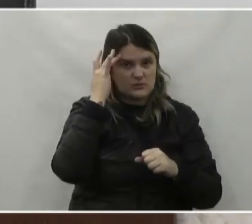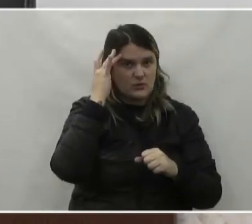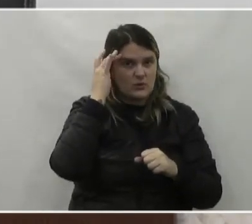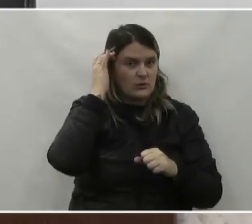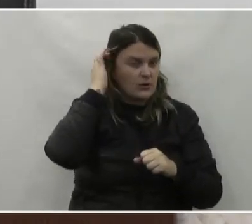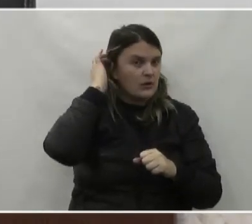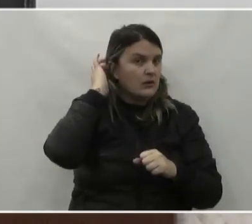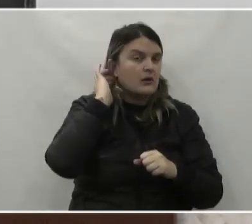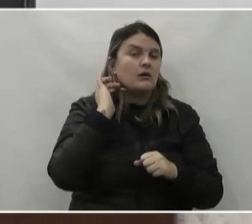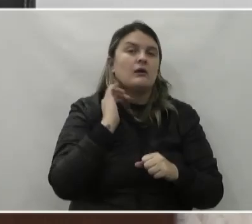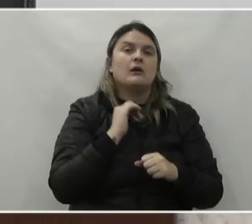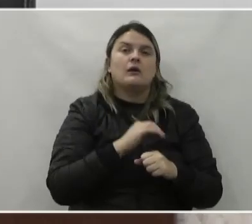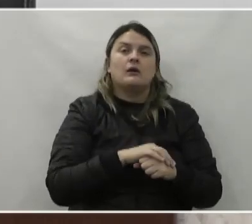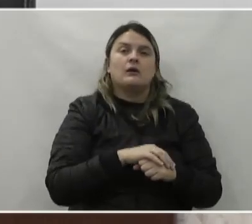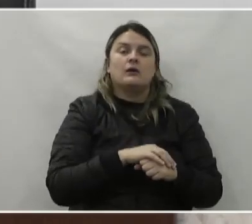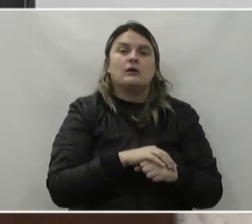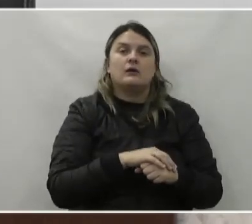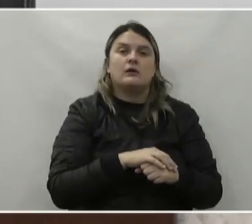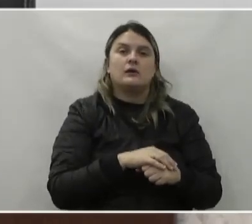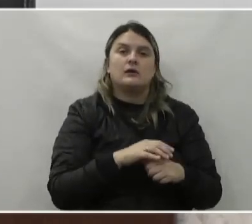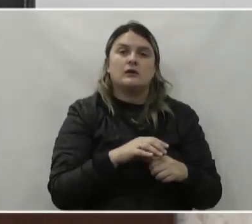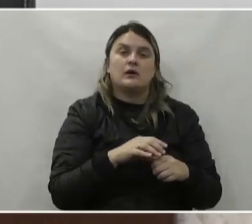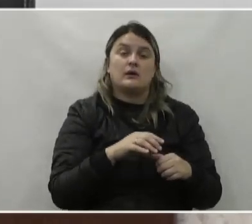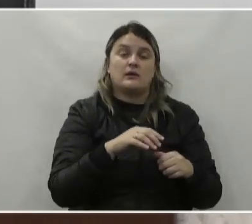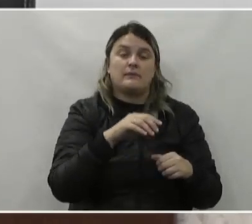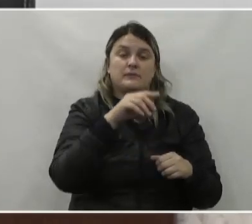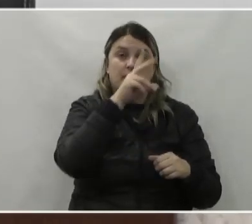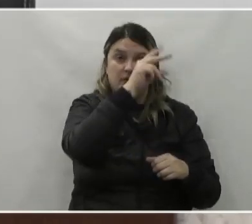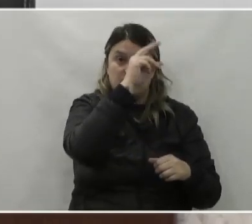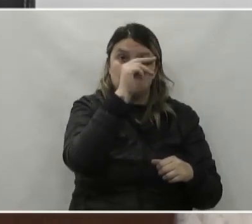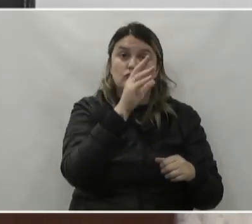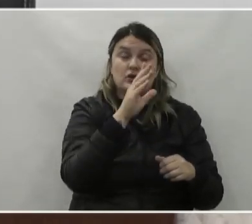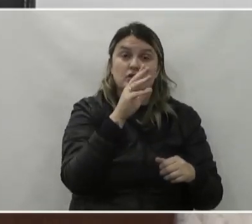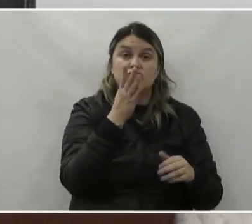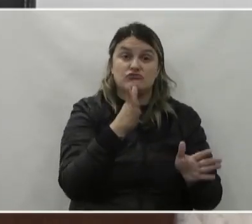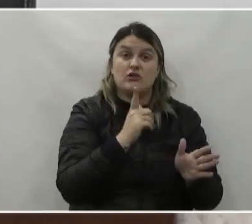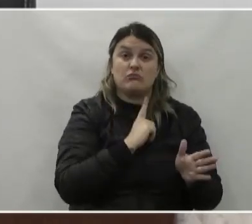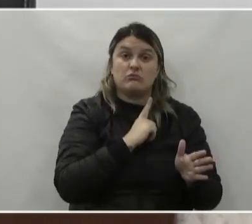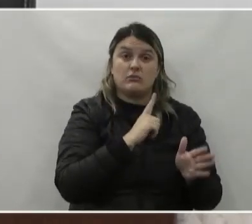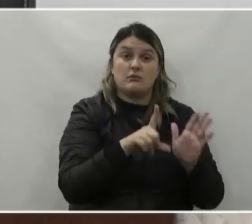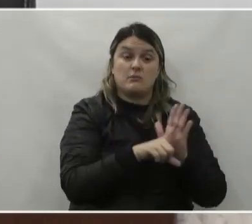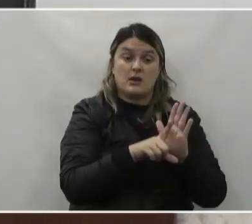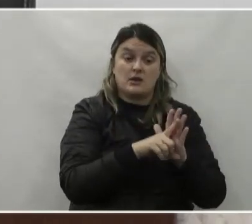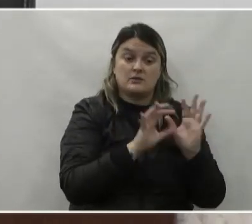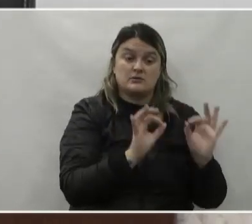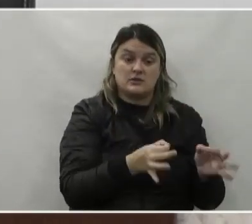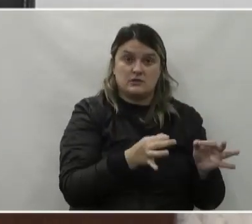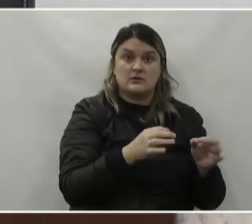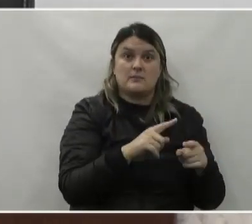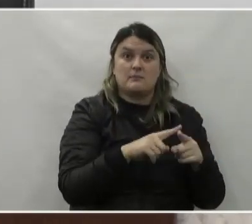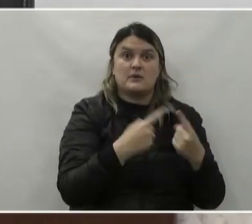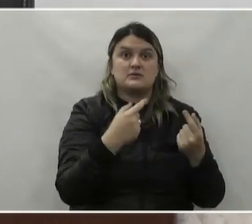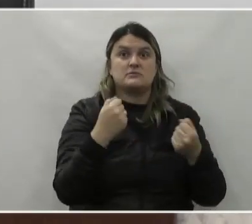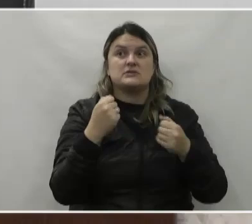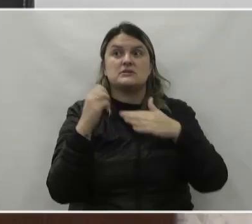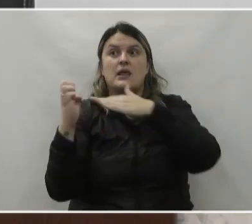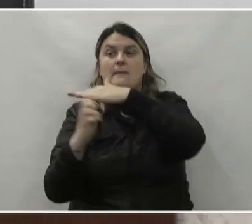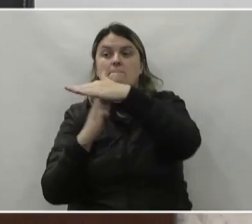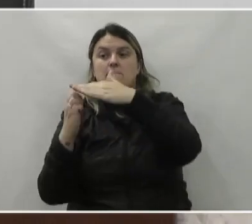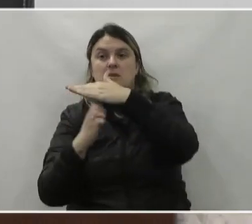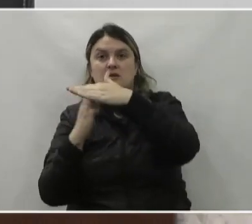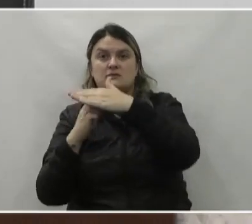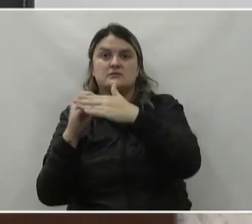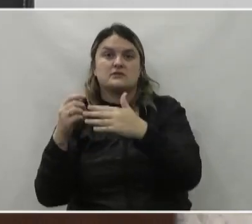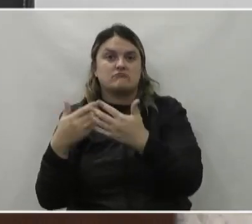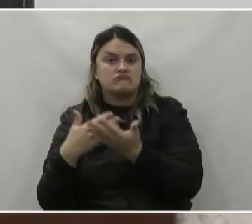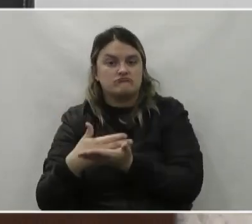Só precisa realmente, né, que o executivo tire do papel, coloque em prática, converse aí com uma empresa, né, que esteja dentro das